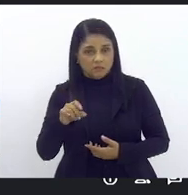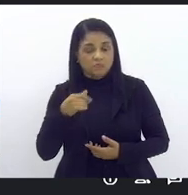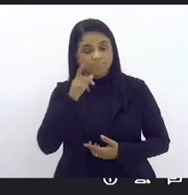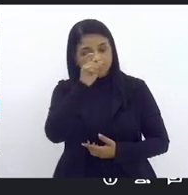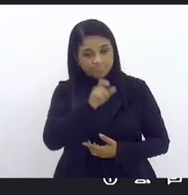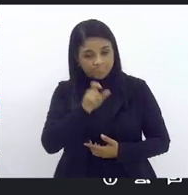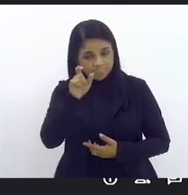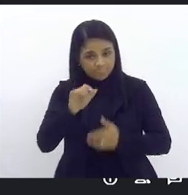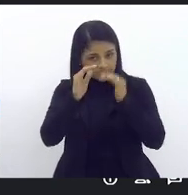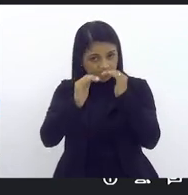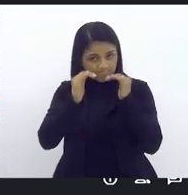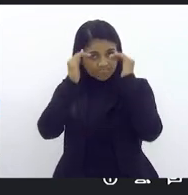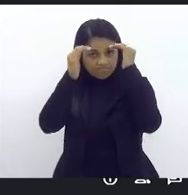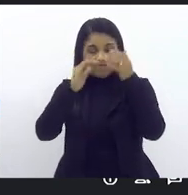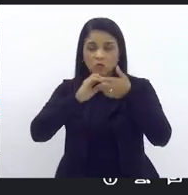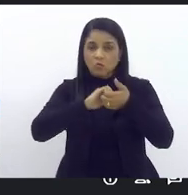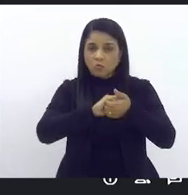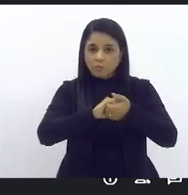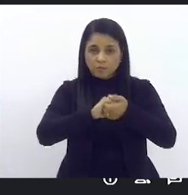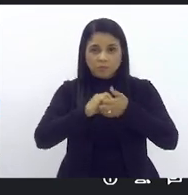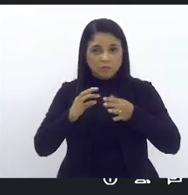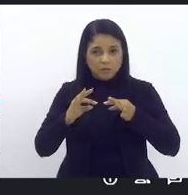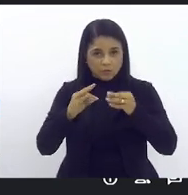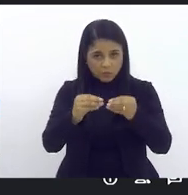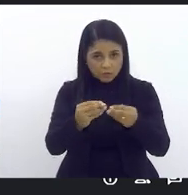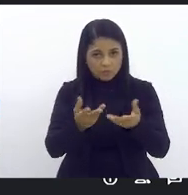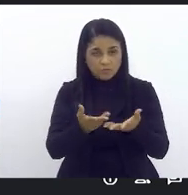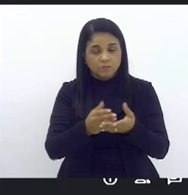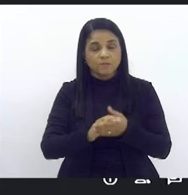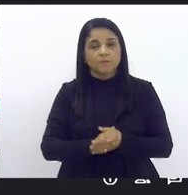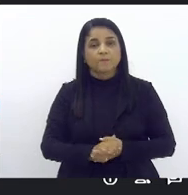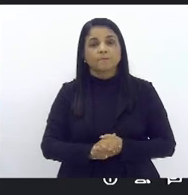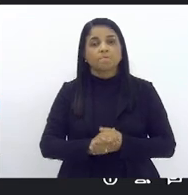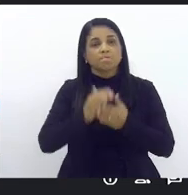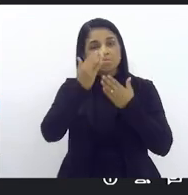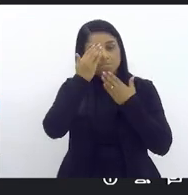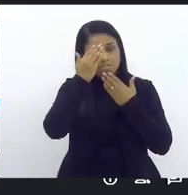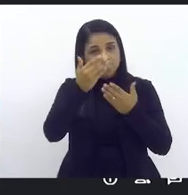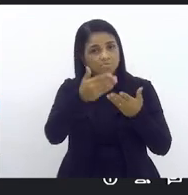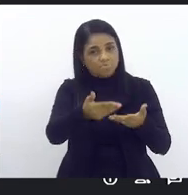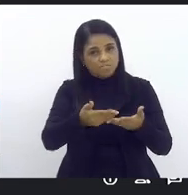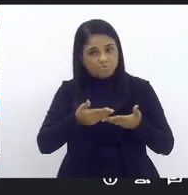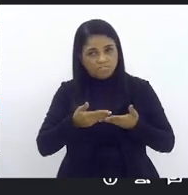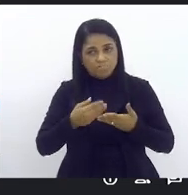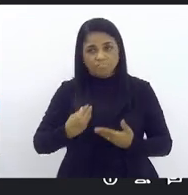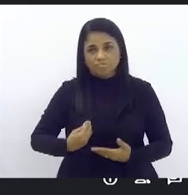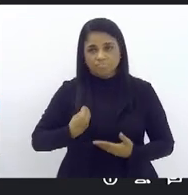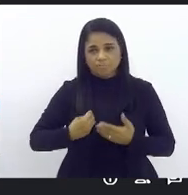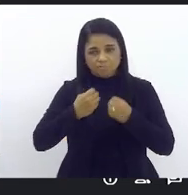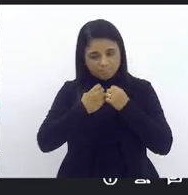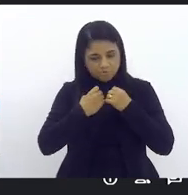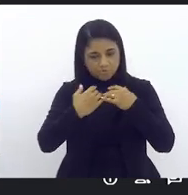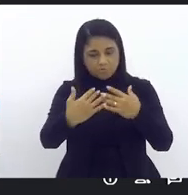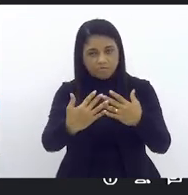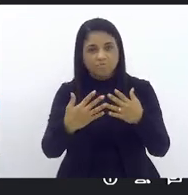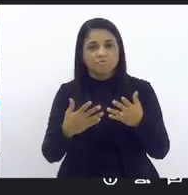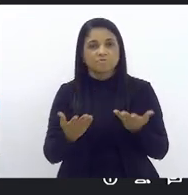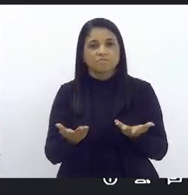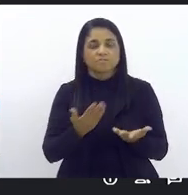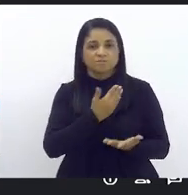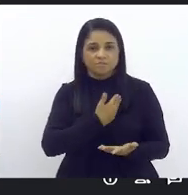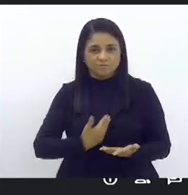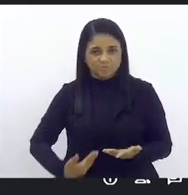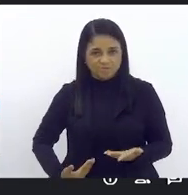pessoas, eu cumprimento a todos que estão aqui. Eu agradeço o convite para participar de mais essa